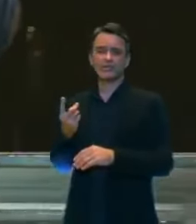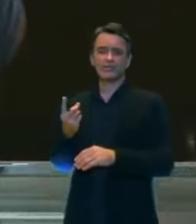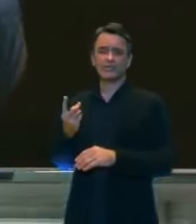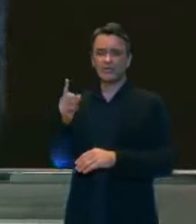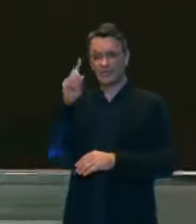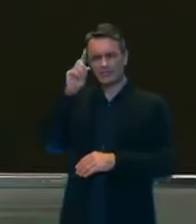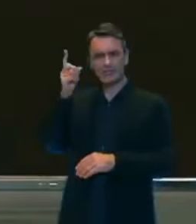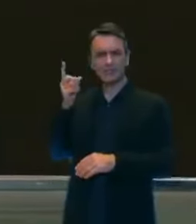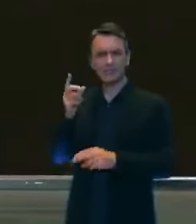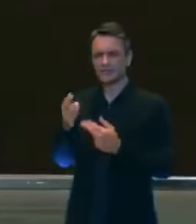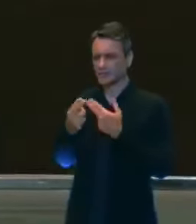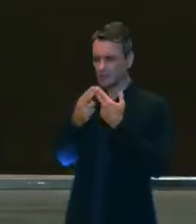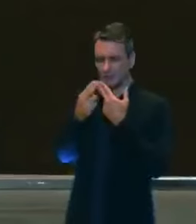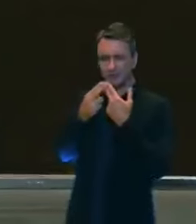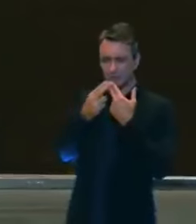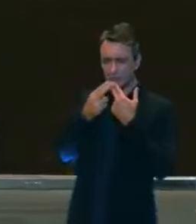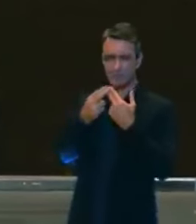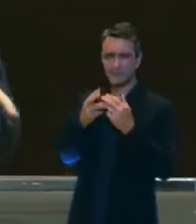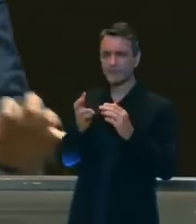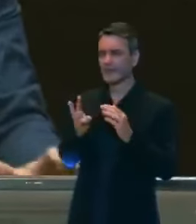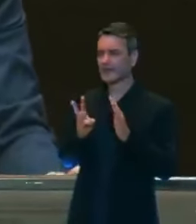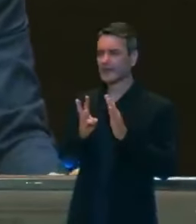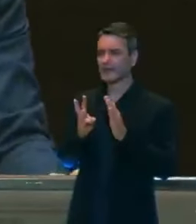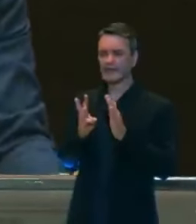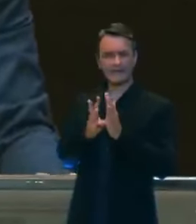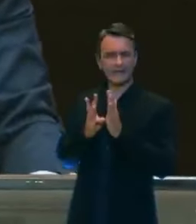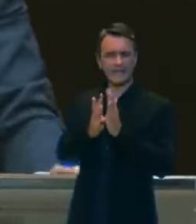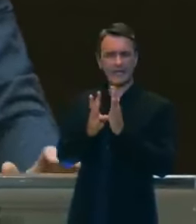fica pálido, ele cai tremendo no chão,